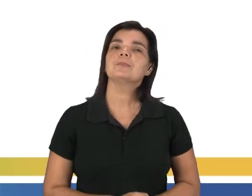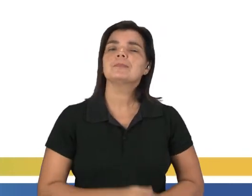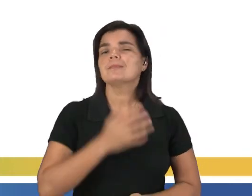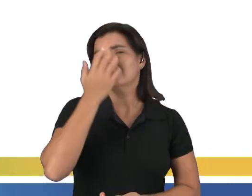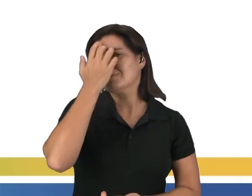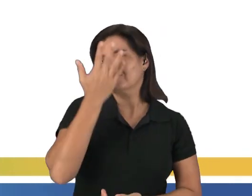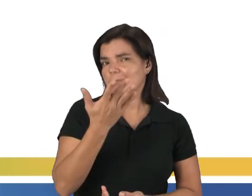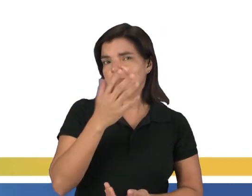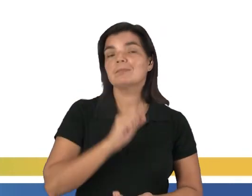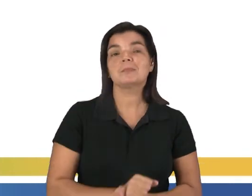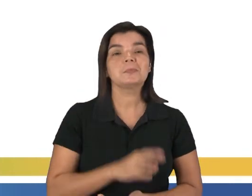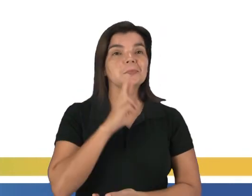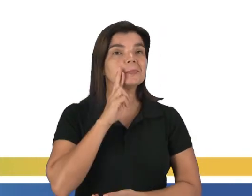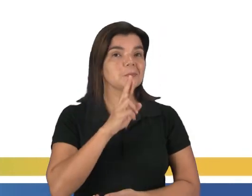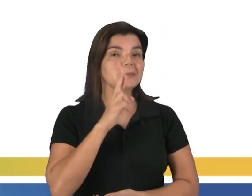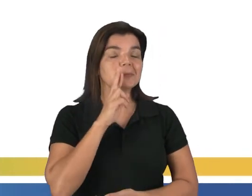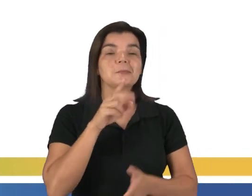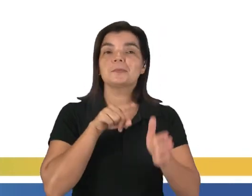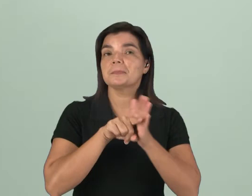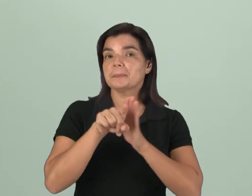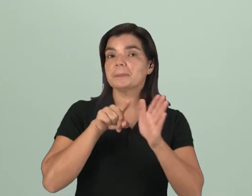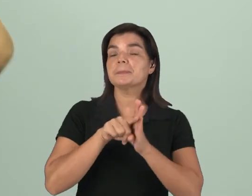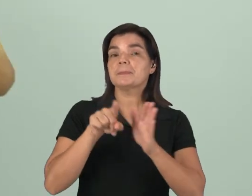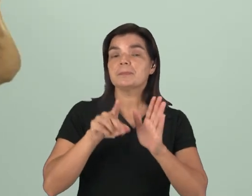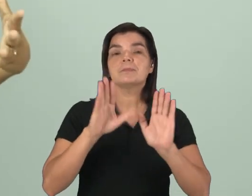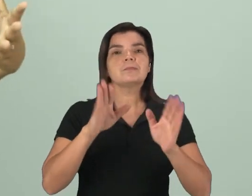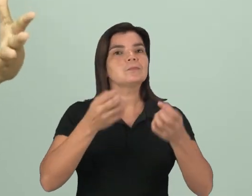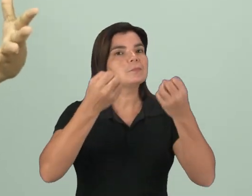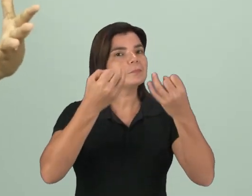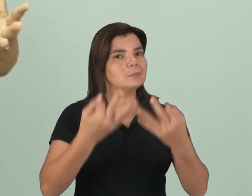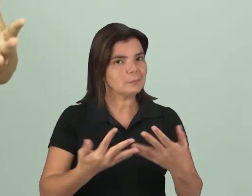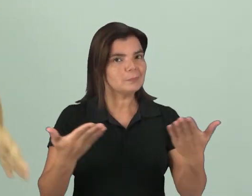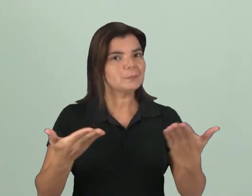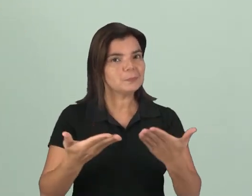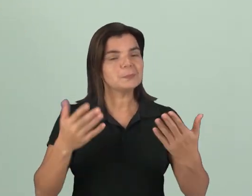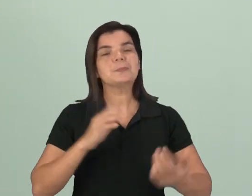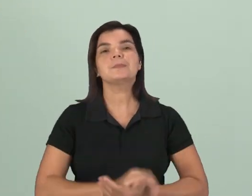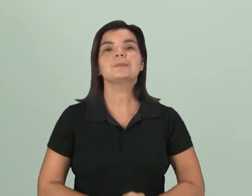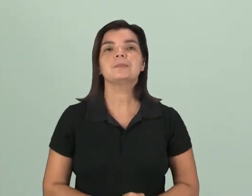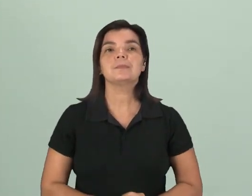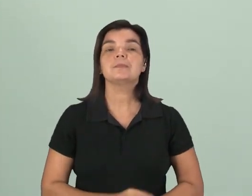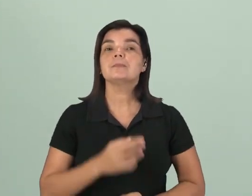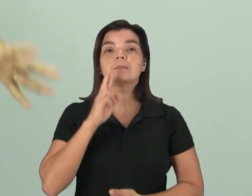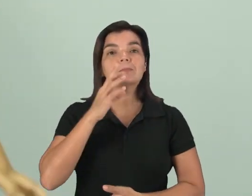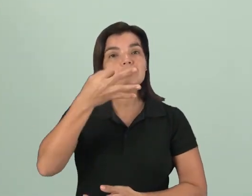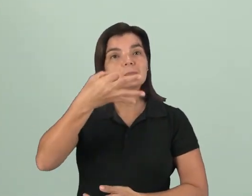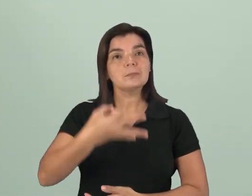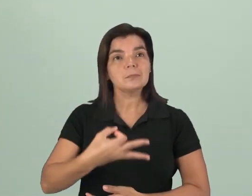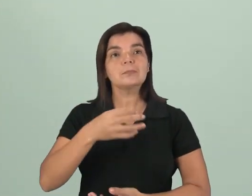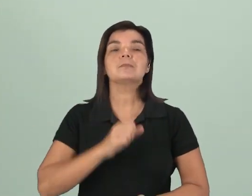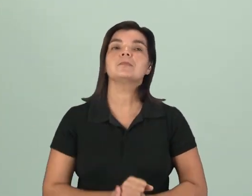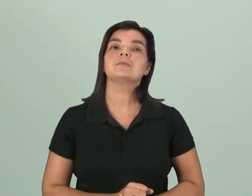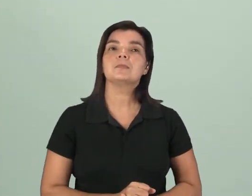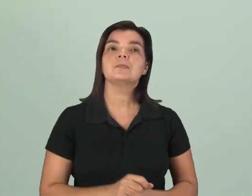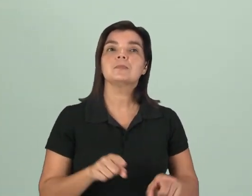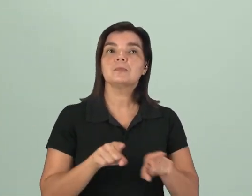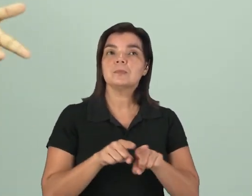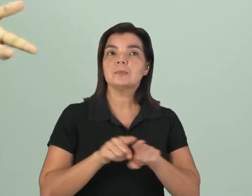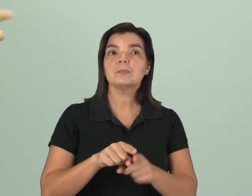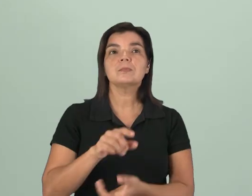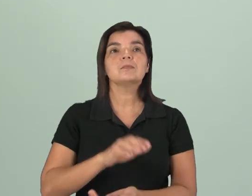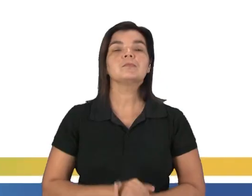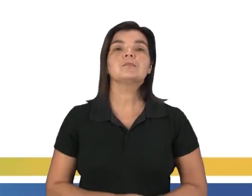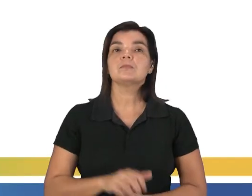é muito fácil a gente responder essa questão, né? Que a gente só falou sobre isso hoje. Então, a alternativa é falando